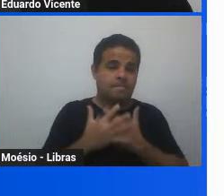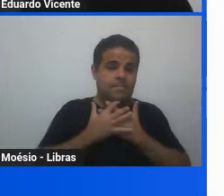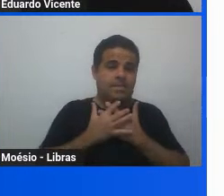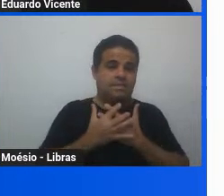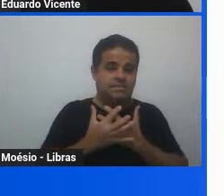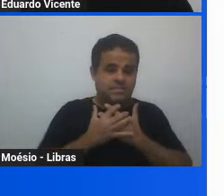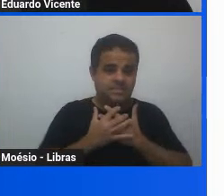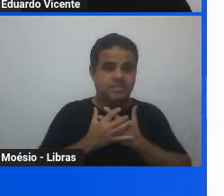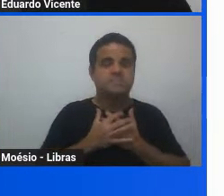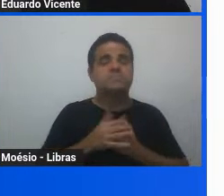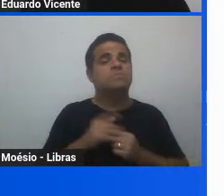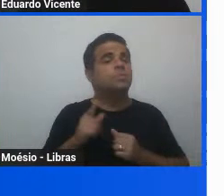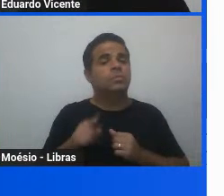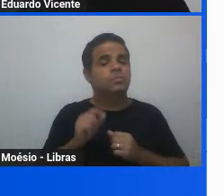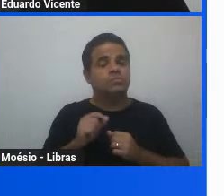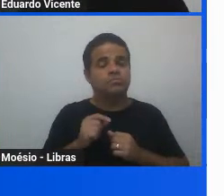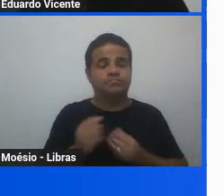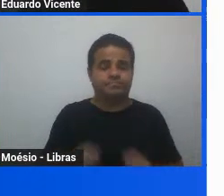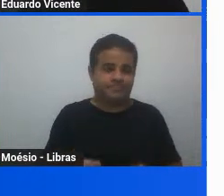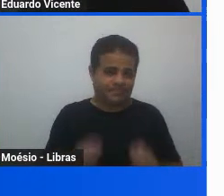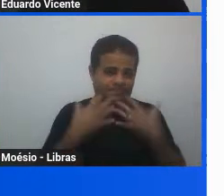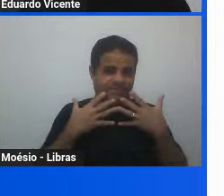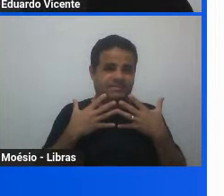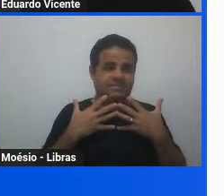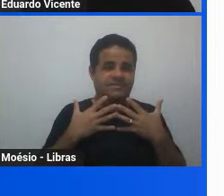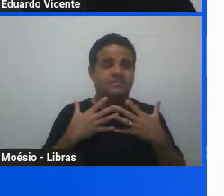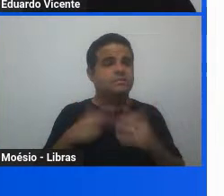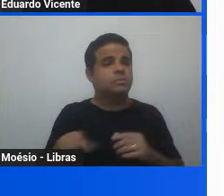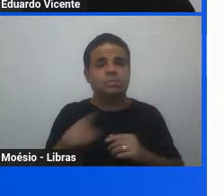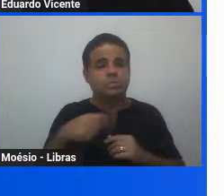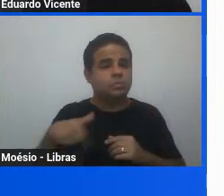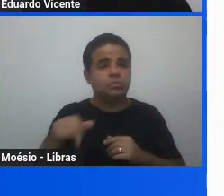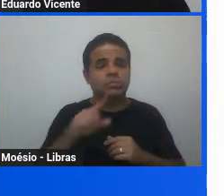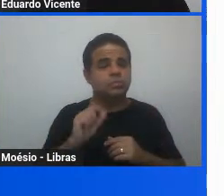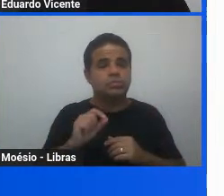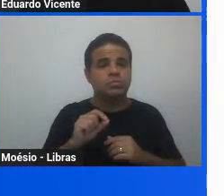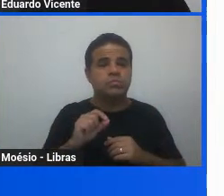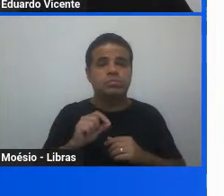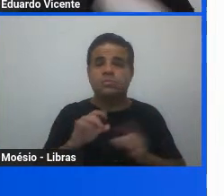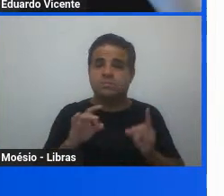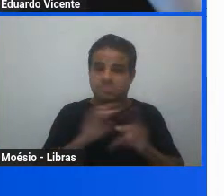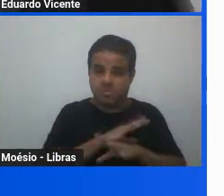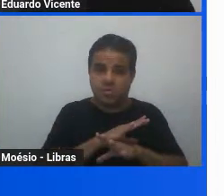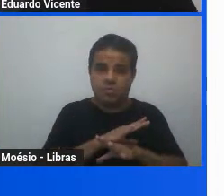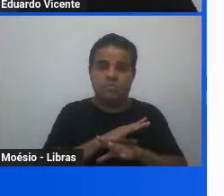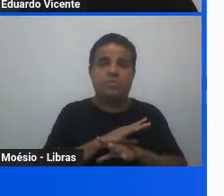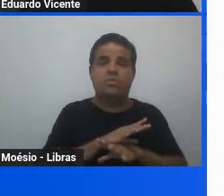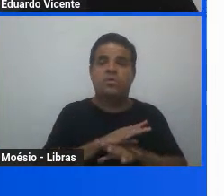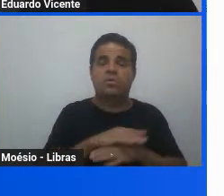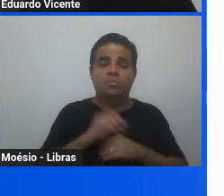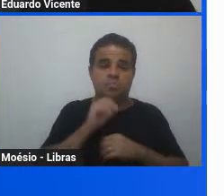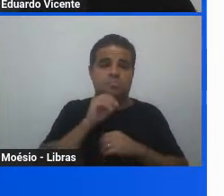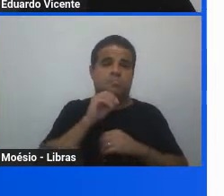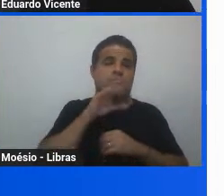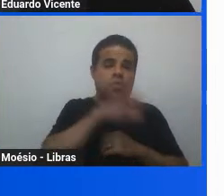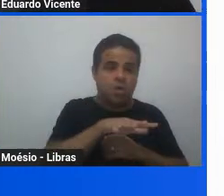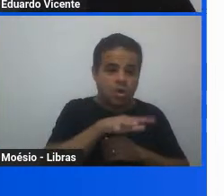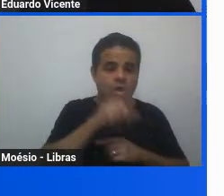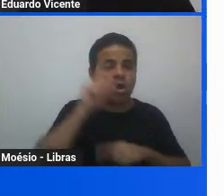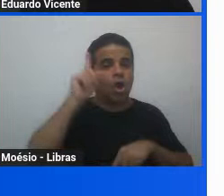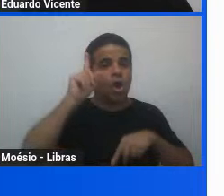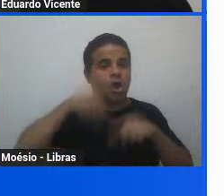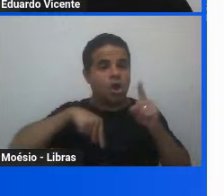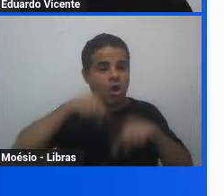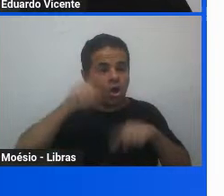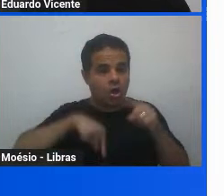pressão causada pelas compressões, ela vai ser o suficiente para expelir o objeto, como no